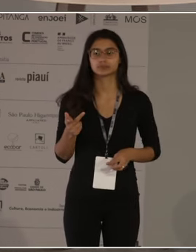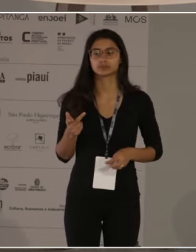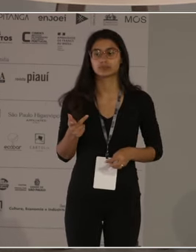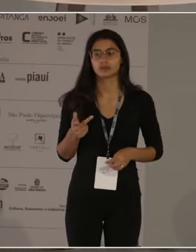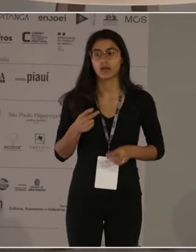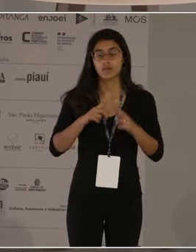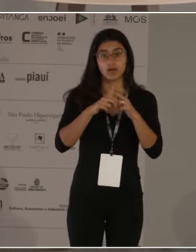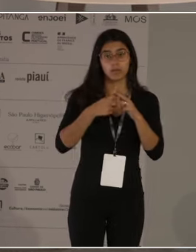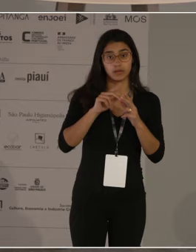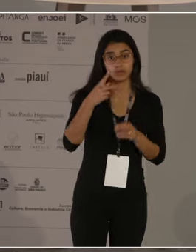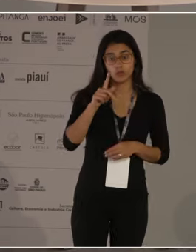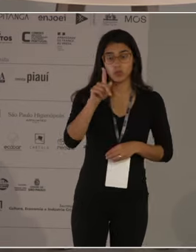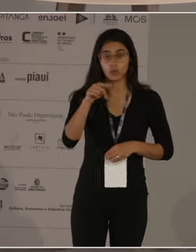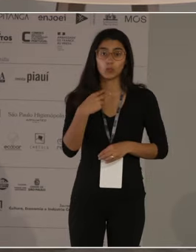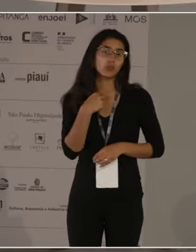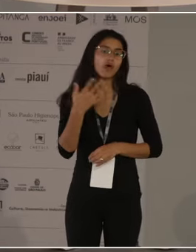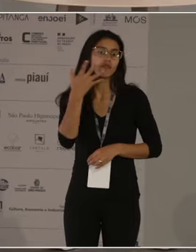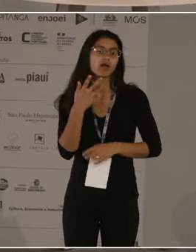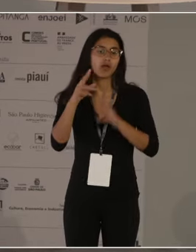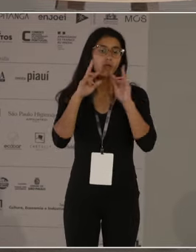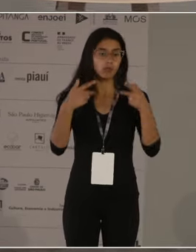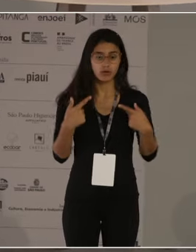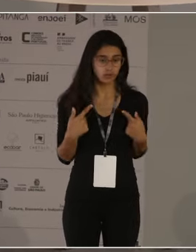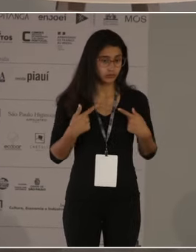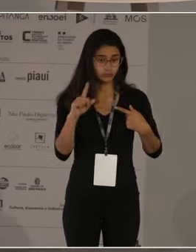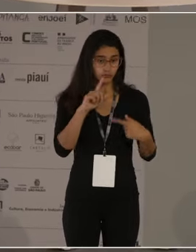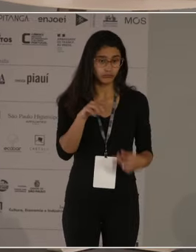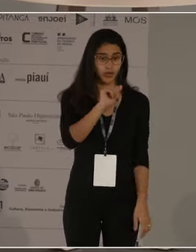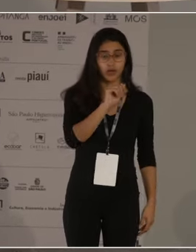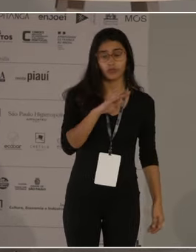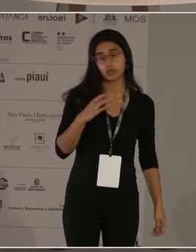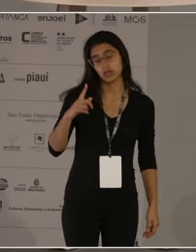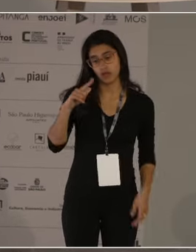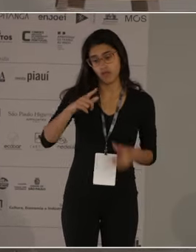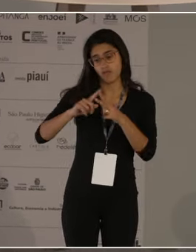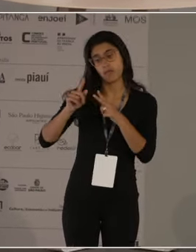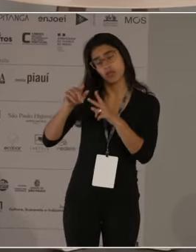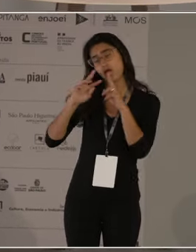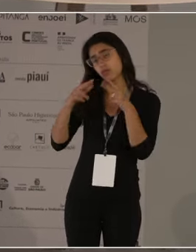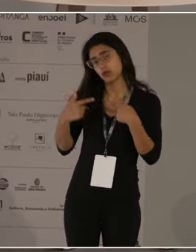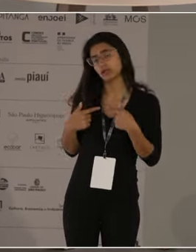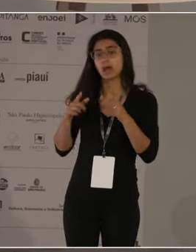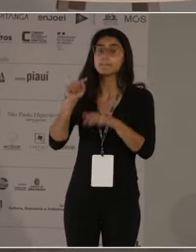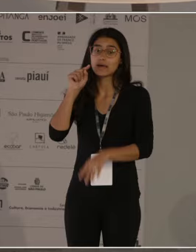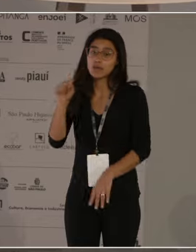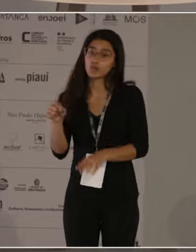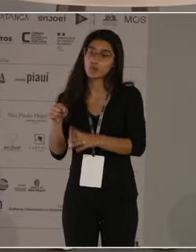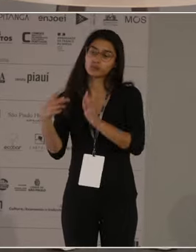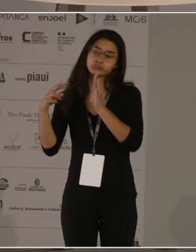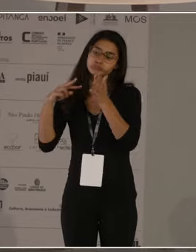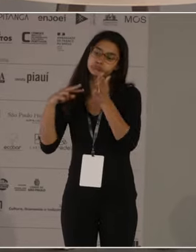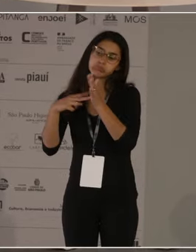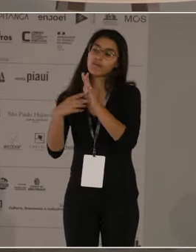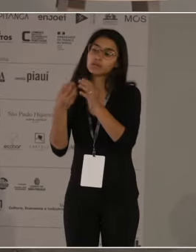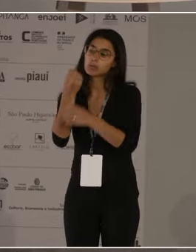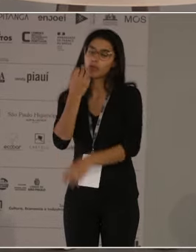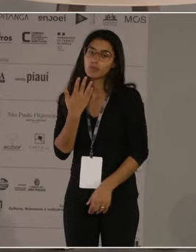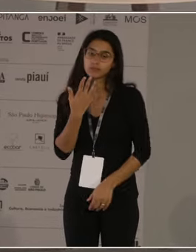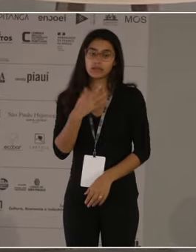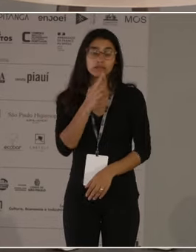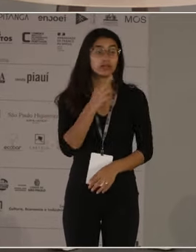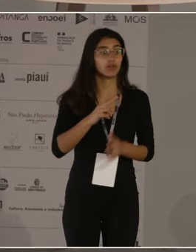essa ferramenta aqui, você não pode dizer que é humana. Aí você fala, não, por A, B e C, eu acho que essa ferramenta é humana. Fala, ah, mas a sua datação não está boa. Aí você